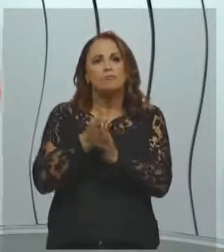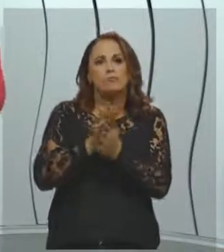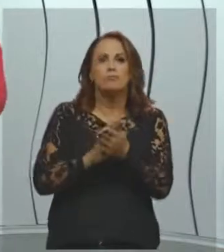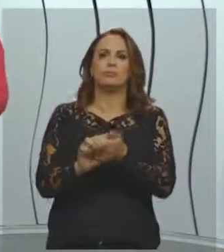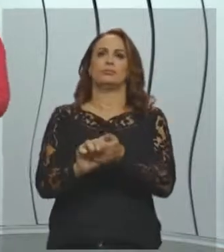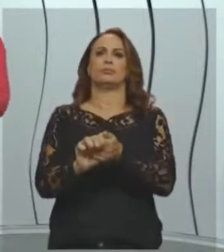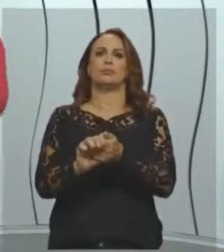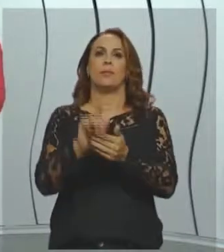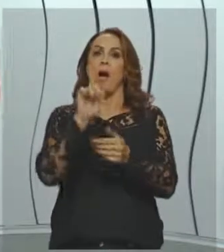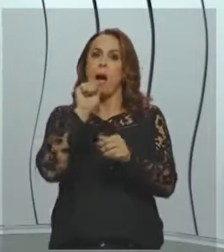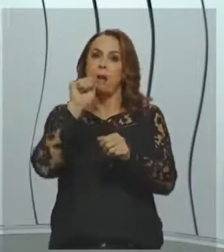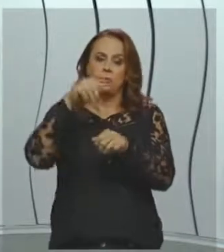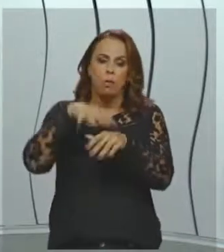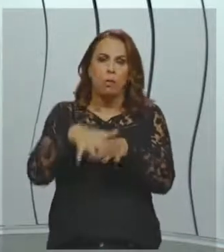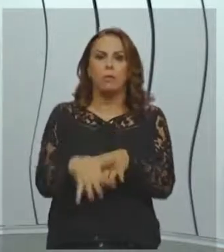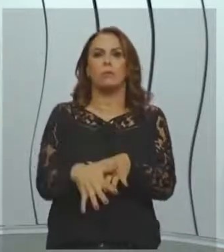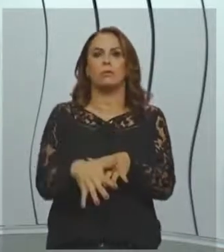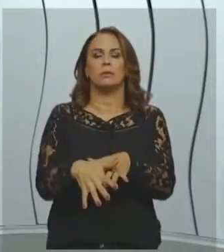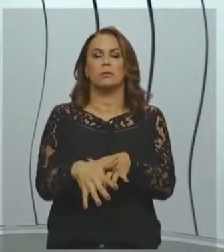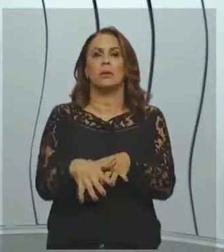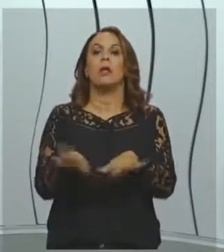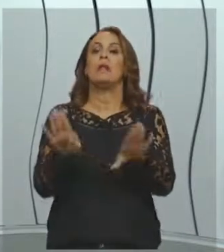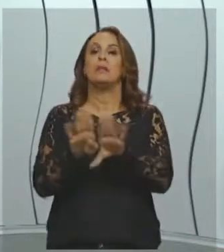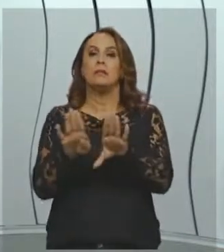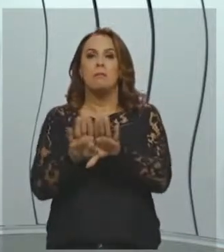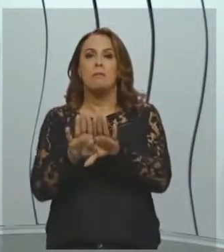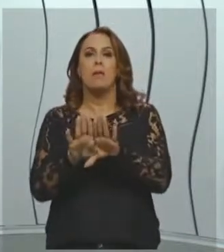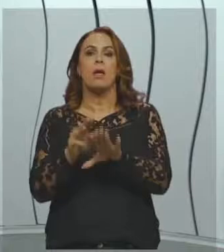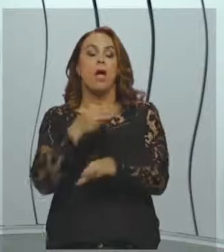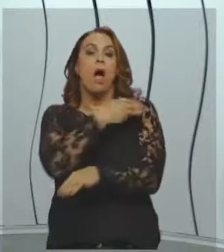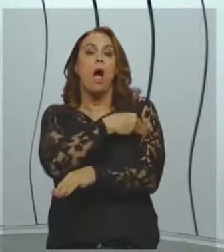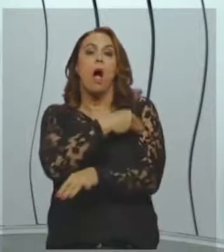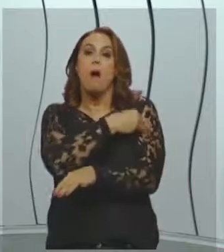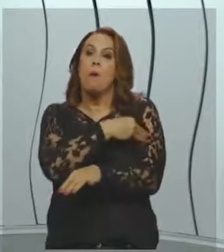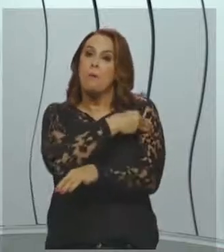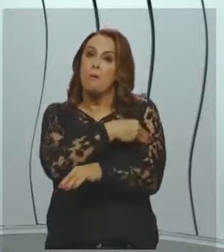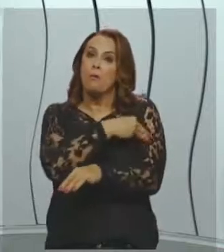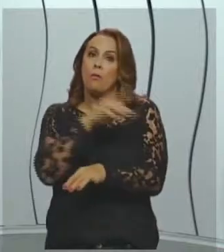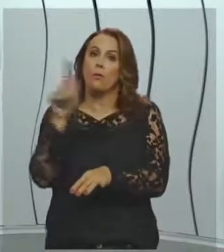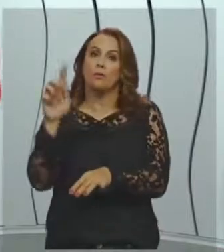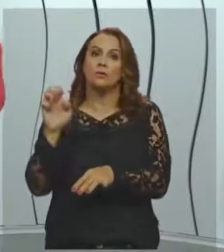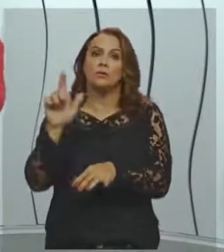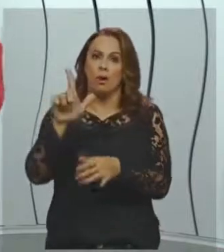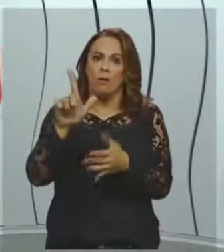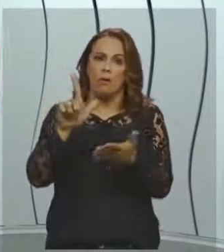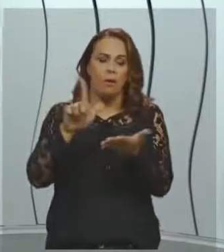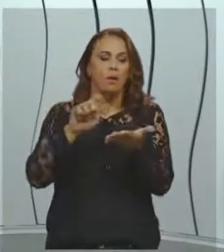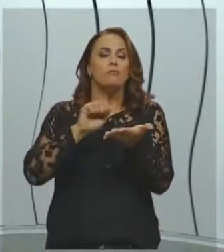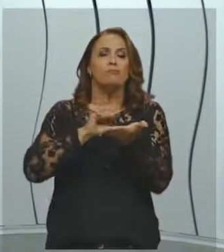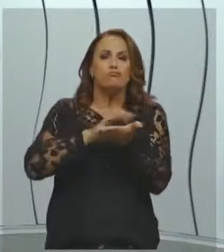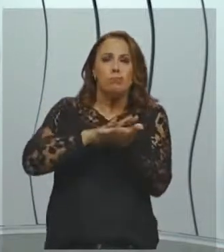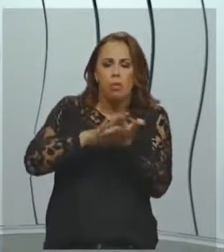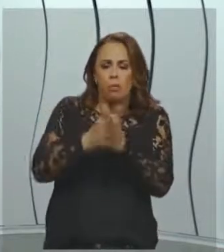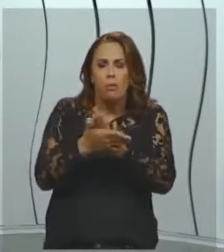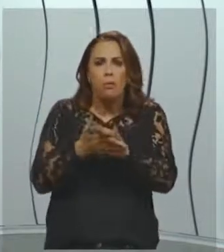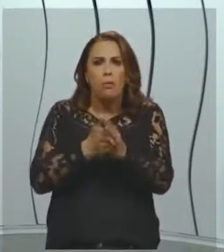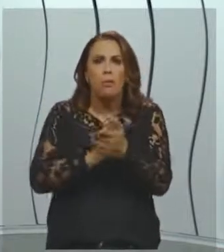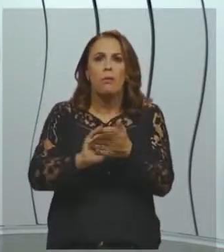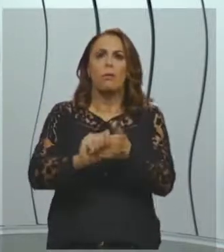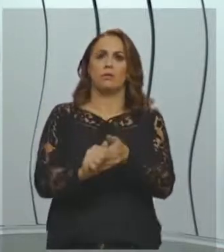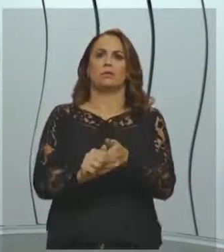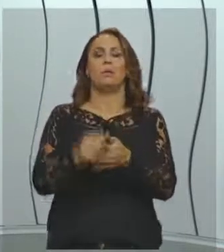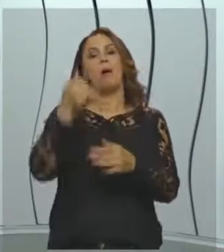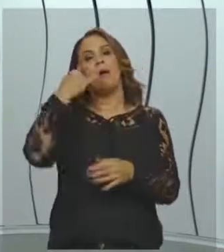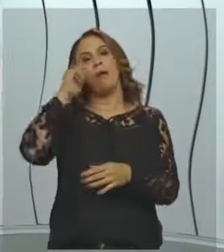o álcool gel, mas são cuidados simples que garante aí que você não seja contaminado pelo vírus. Então,